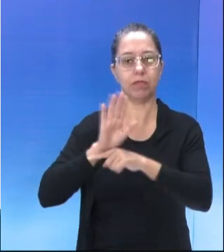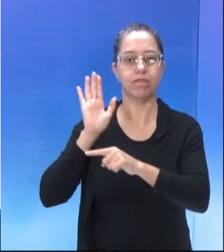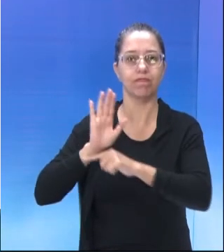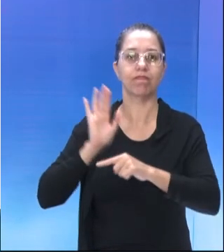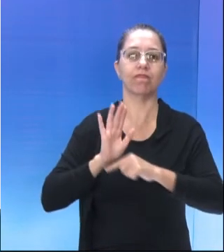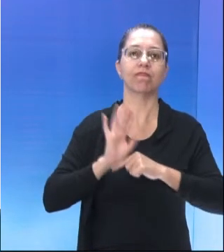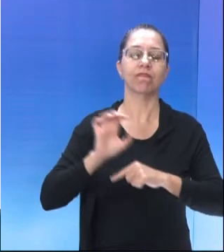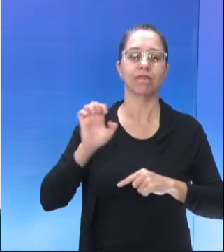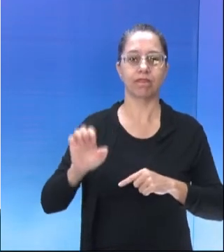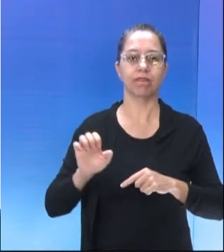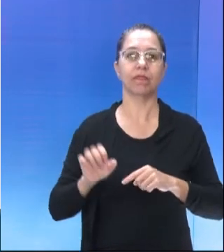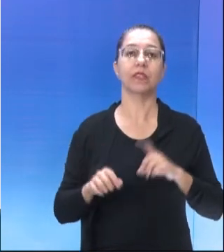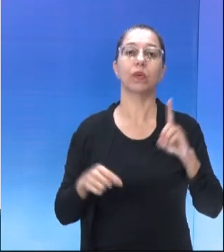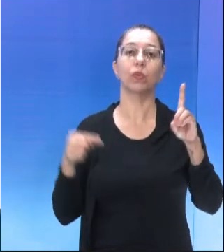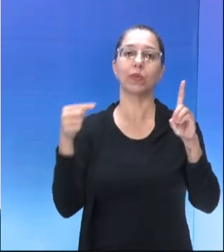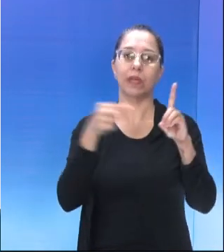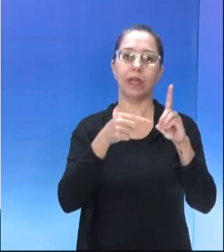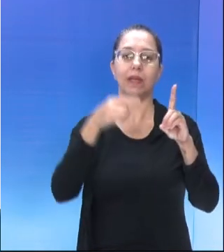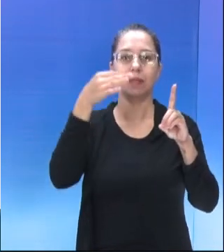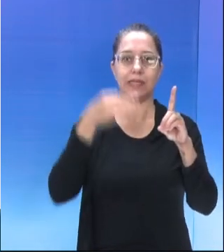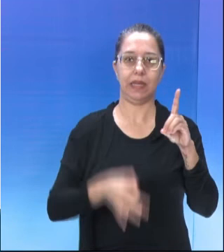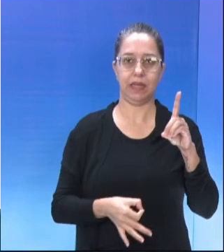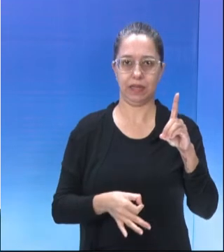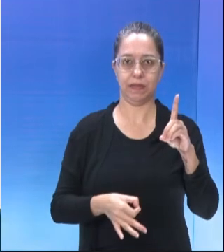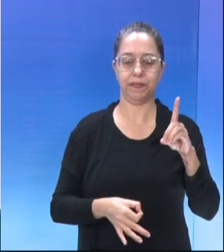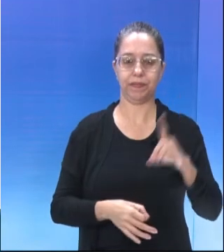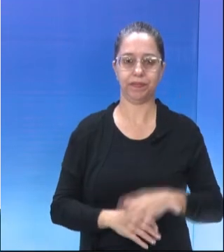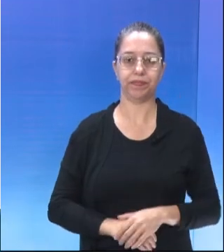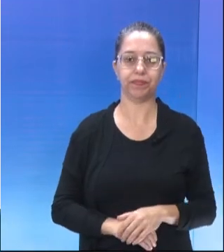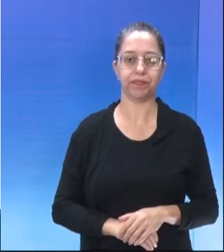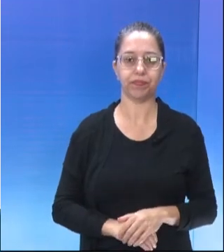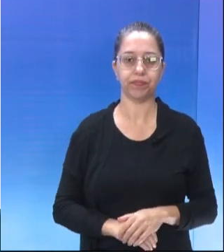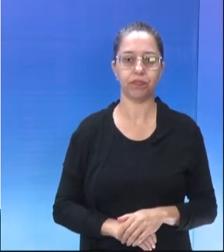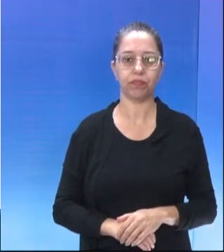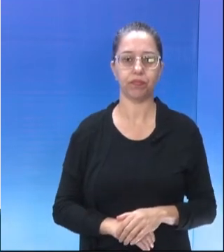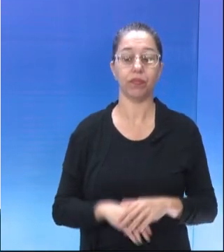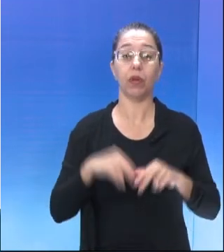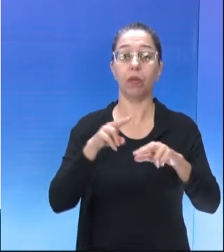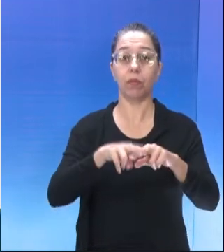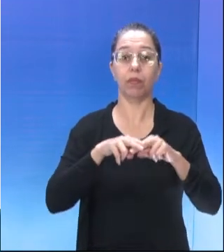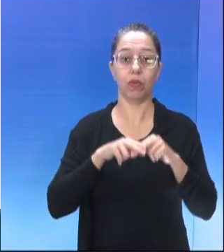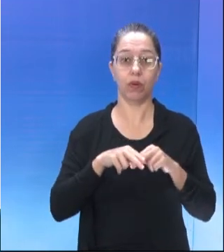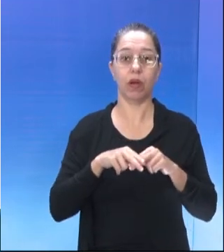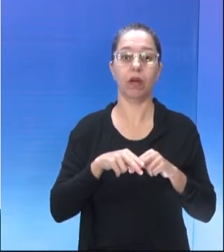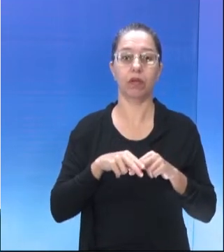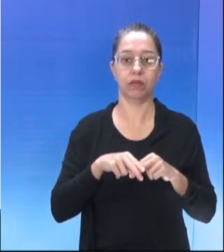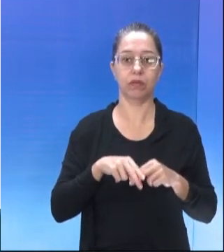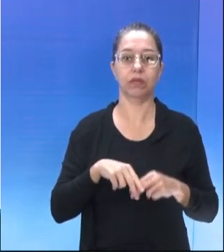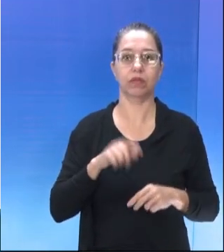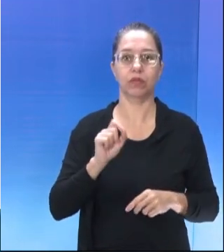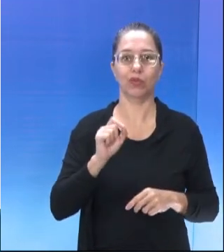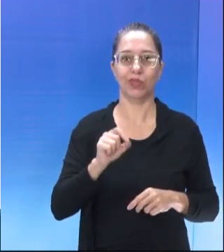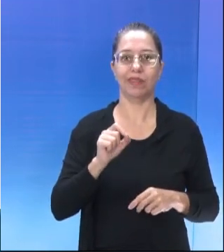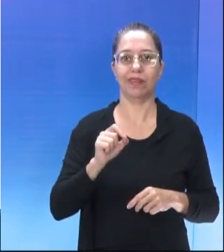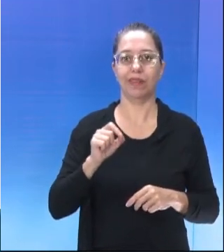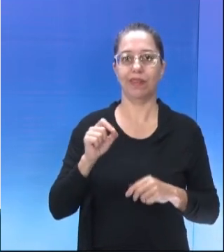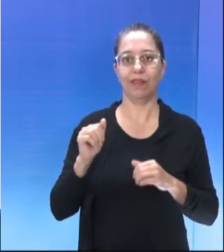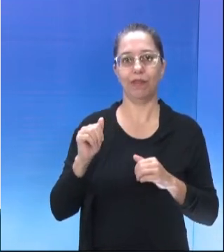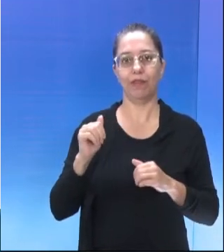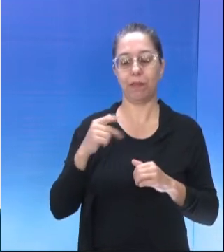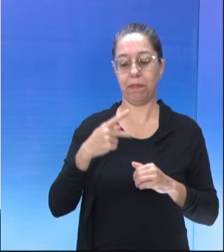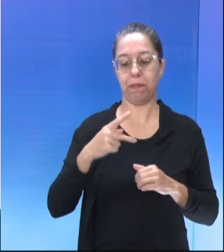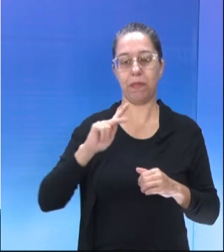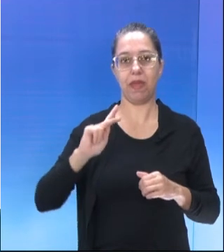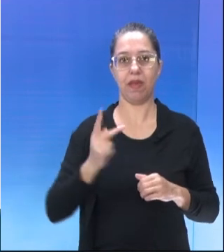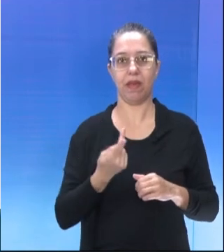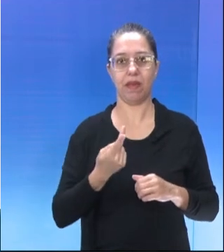pela enzima. Então, a letra correta é a letra D, certo? Por causa da redução da quantidade de substrato